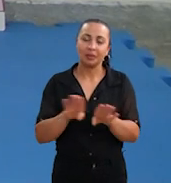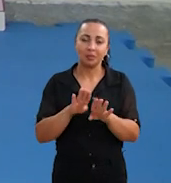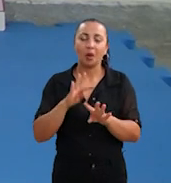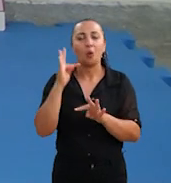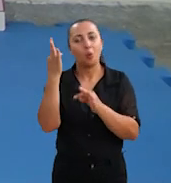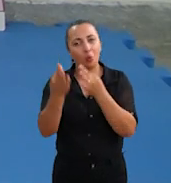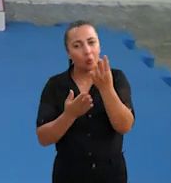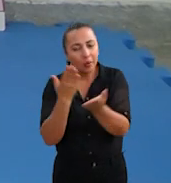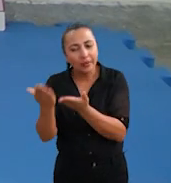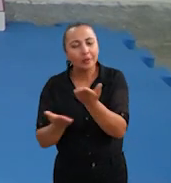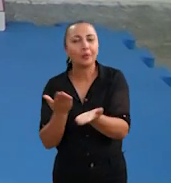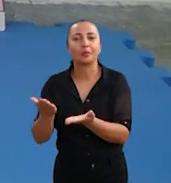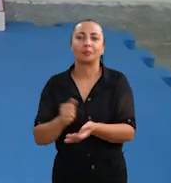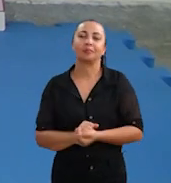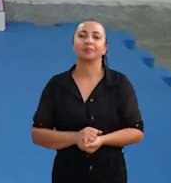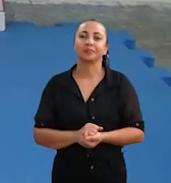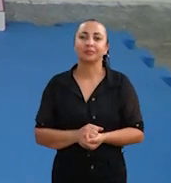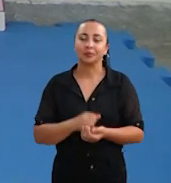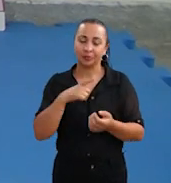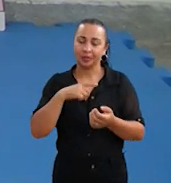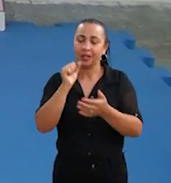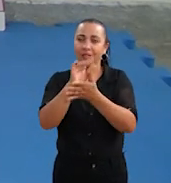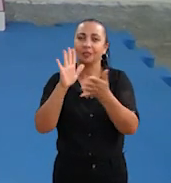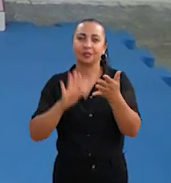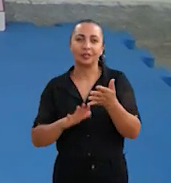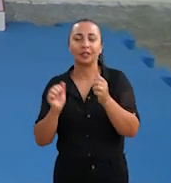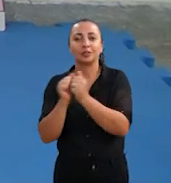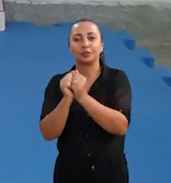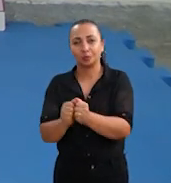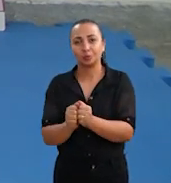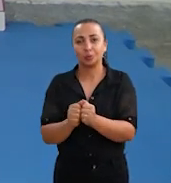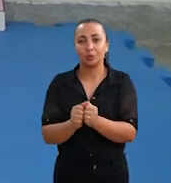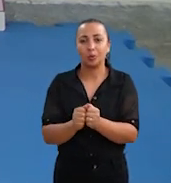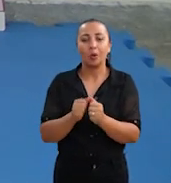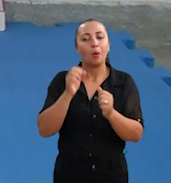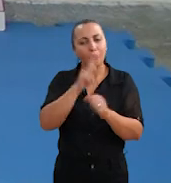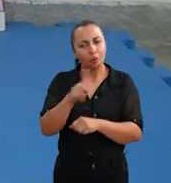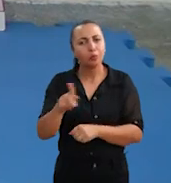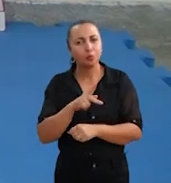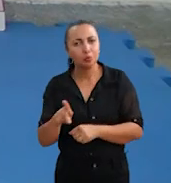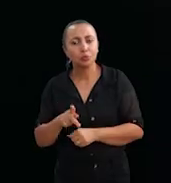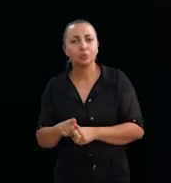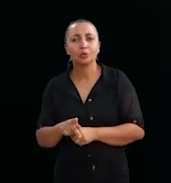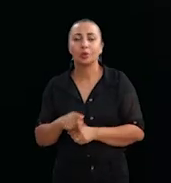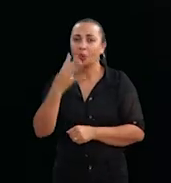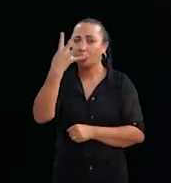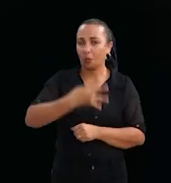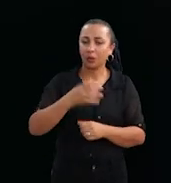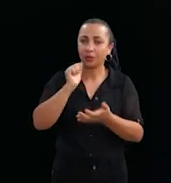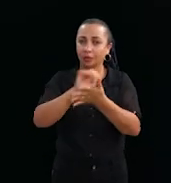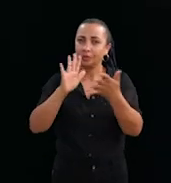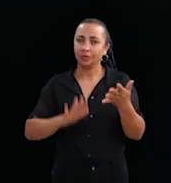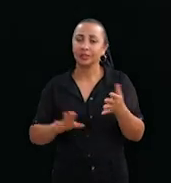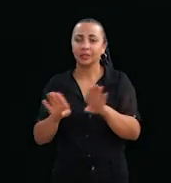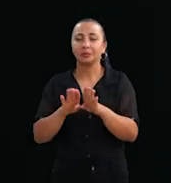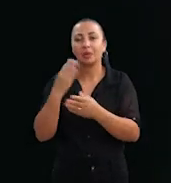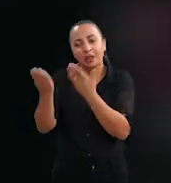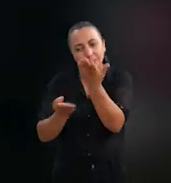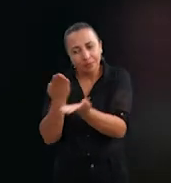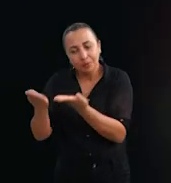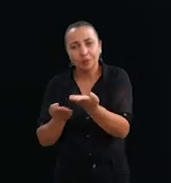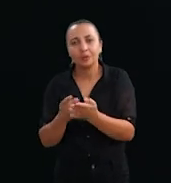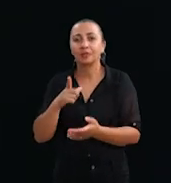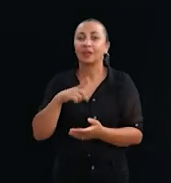cuidador, né? Então a criança ela vai fazer atividade com o monitor, que é um protocolo com 4 atividades, e com o cuidador ele vai